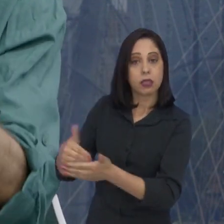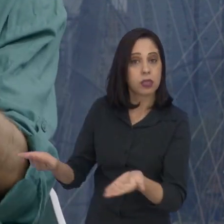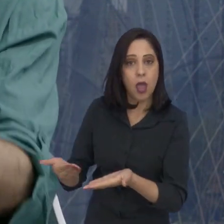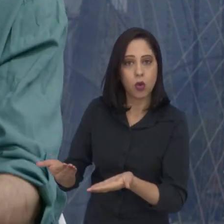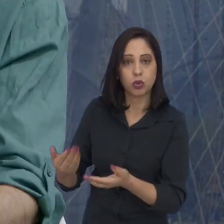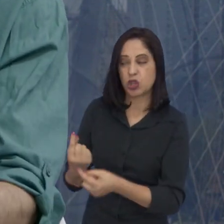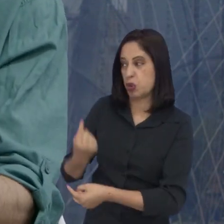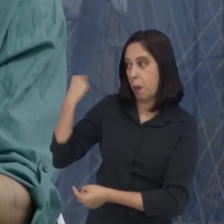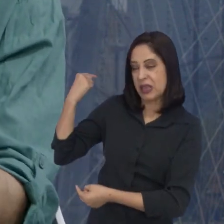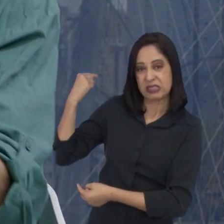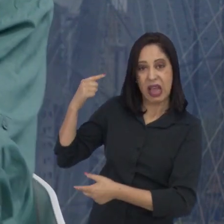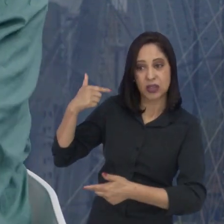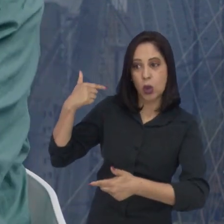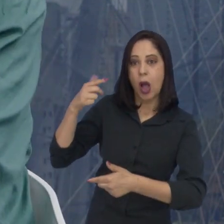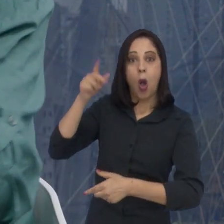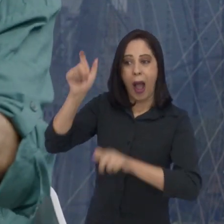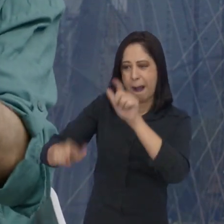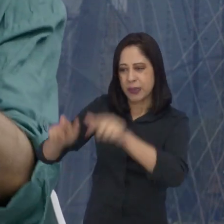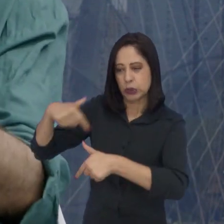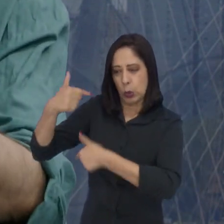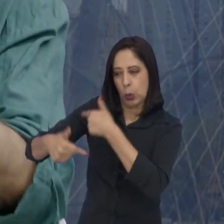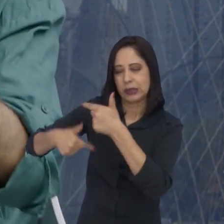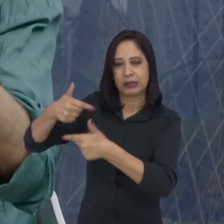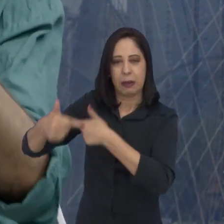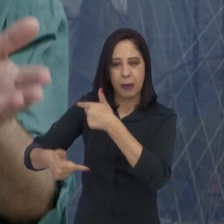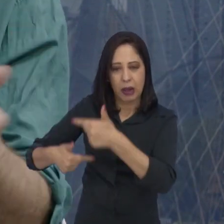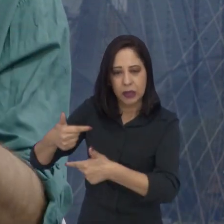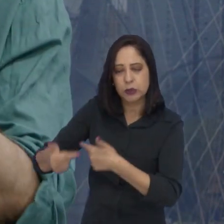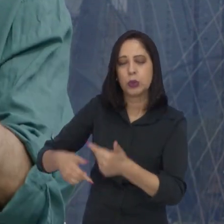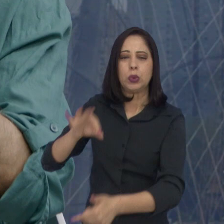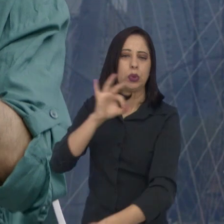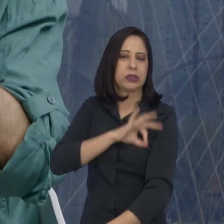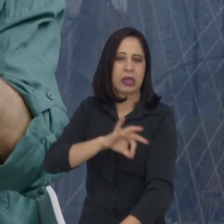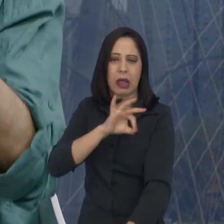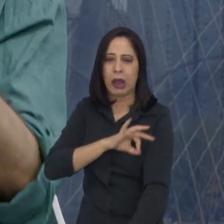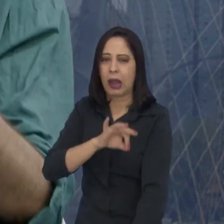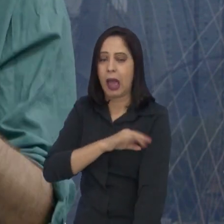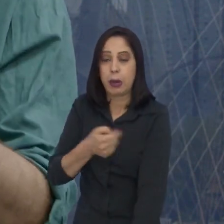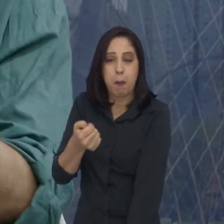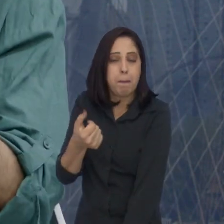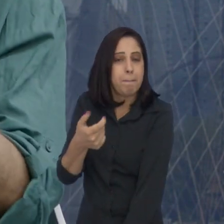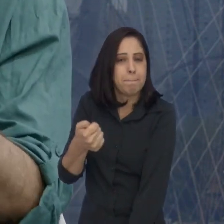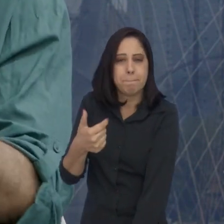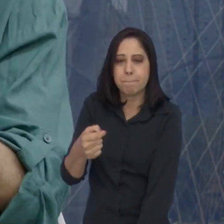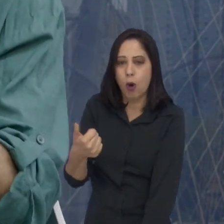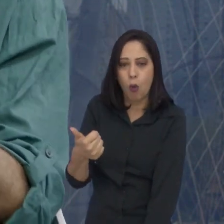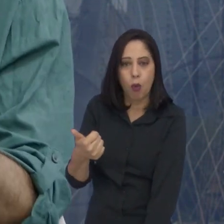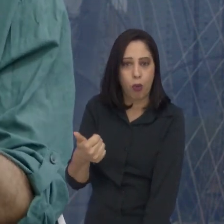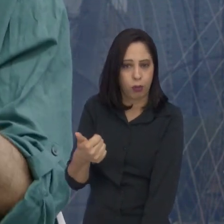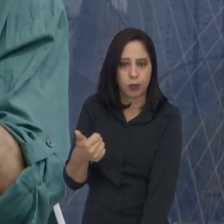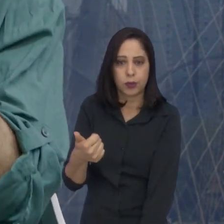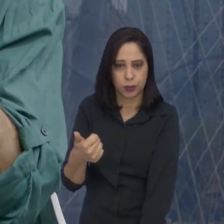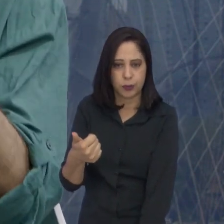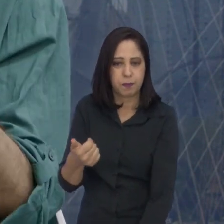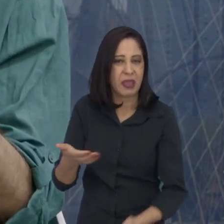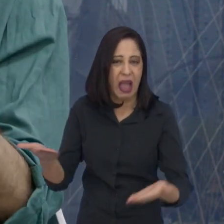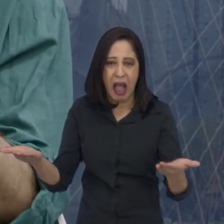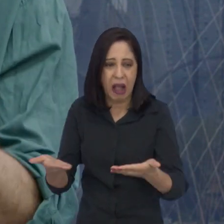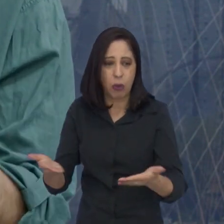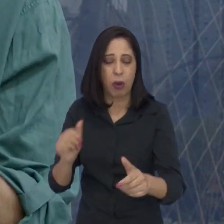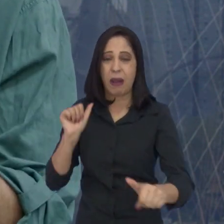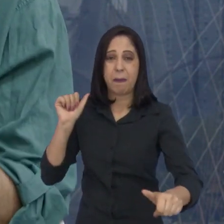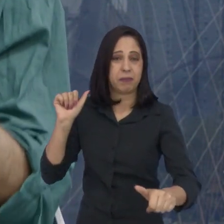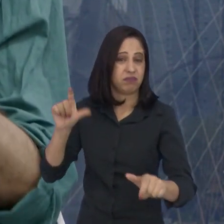trabalhadores urbanos, sem contar agora com essa era do desemprego, das pessoas informais, digamos, em